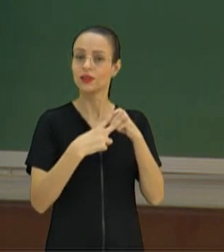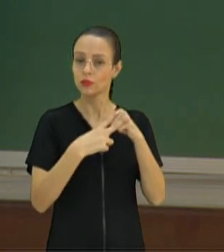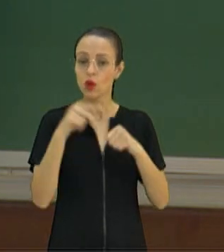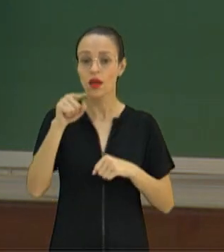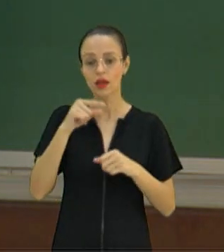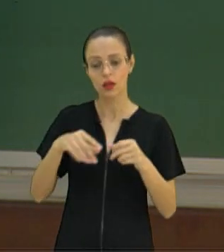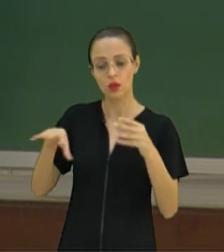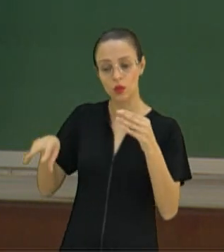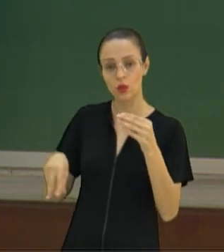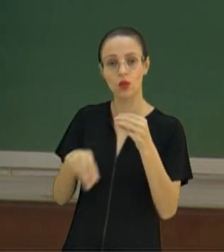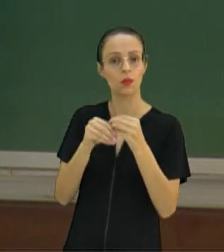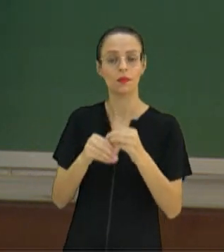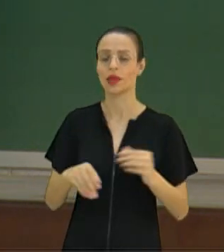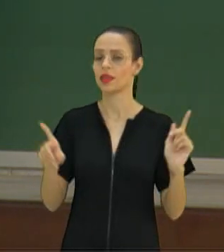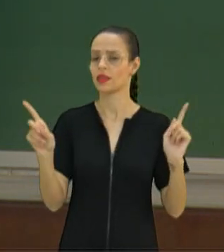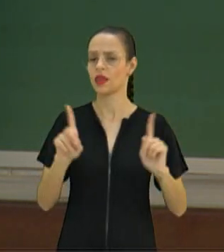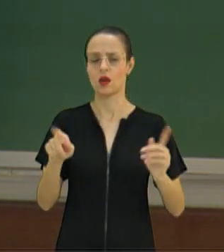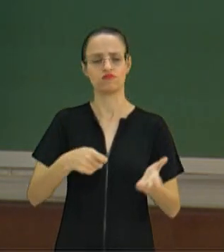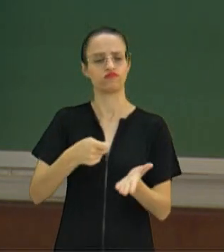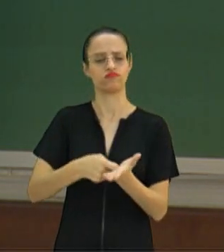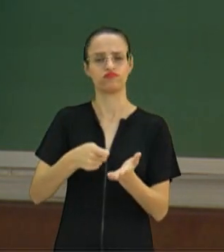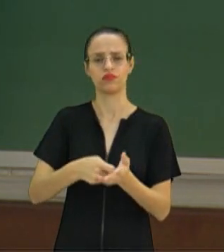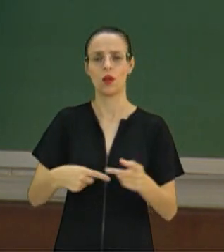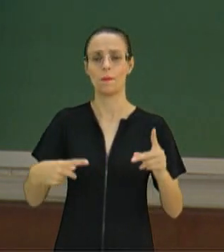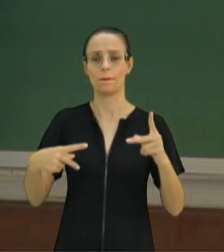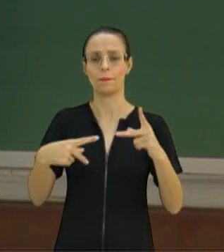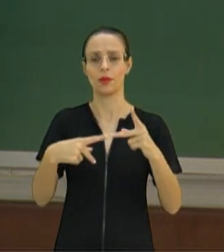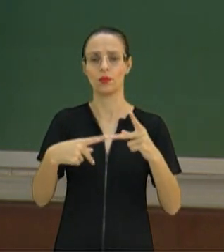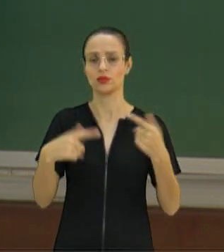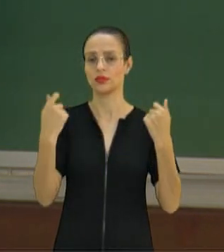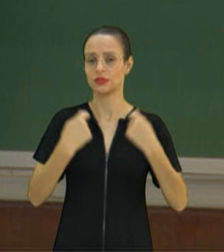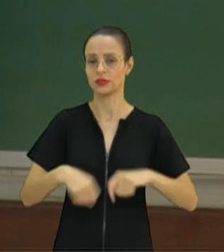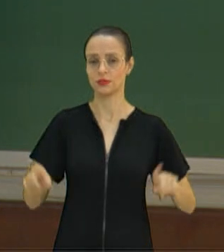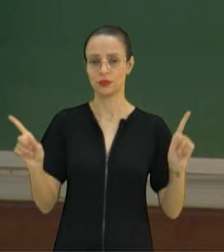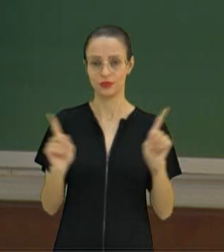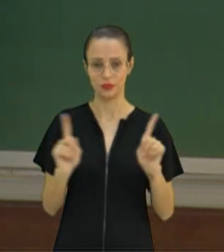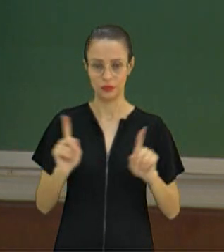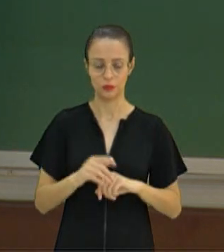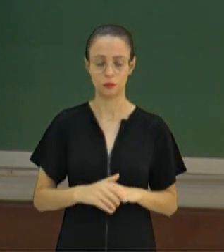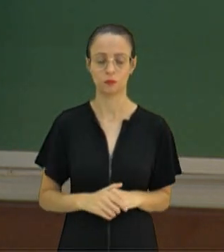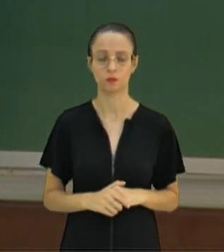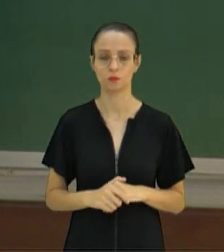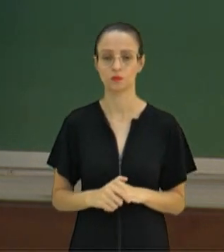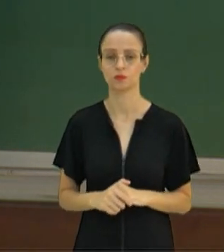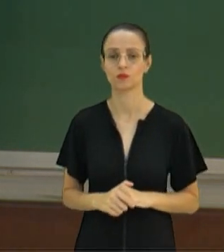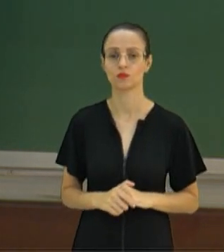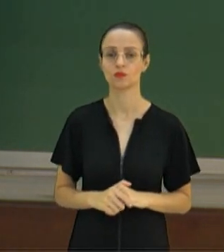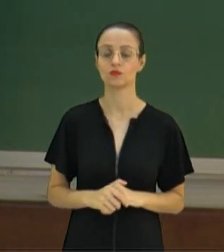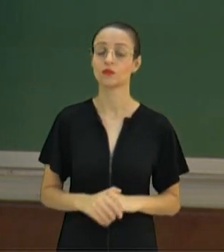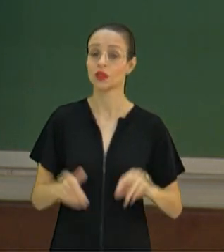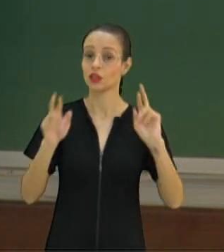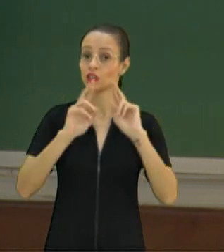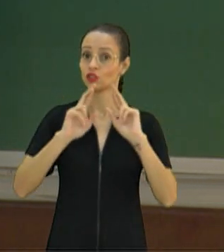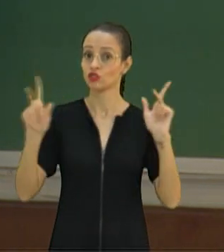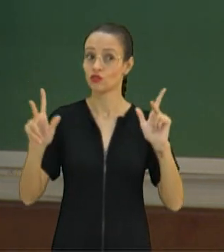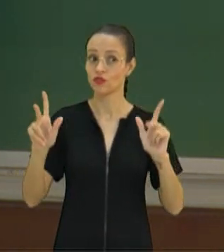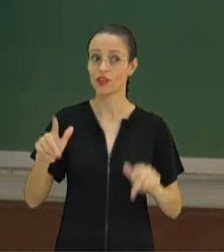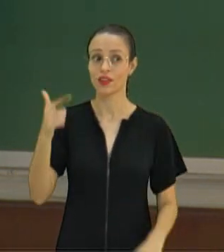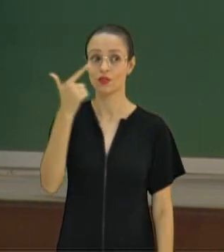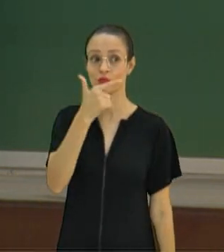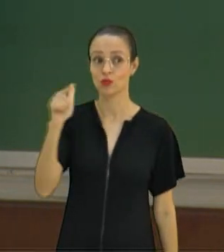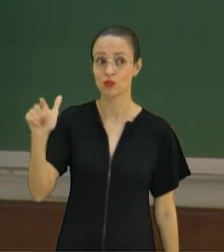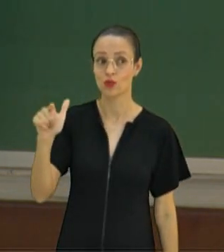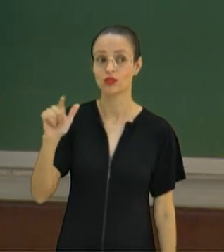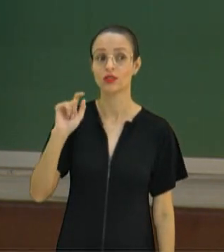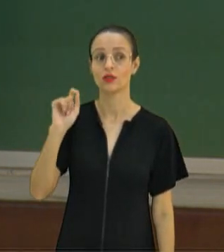um complemento que não exige preposição, que não precisa ter uma preposição. Diferente do seguinte, a